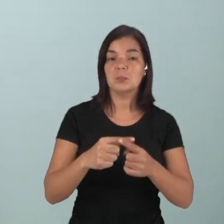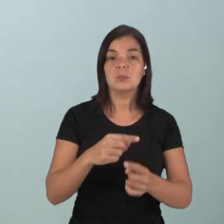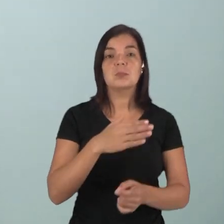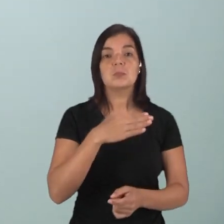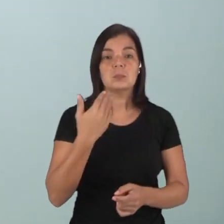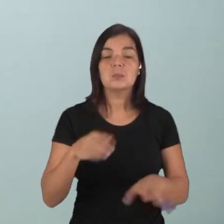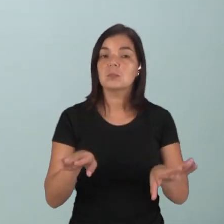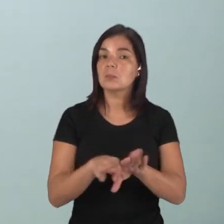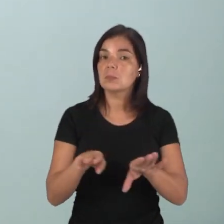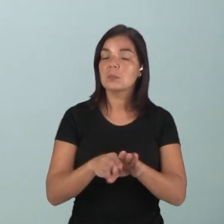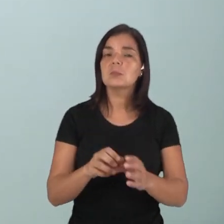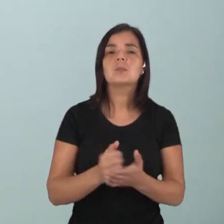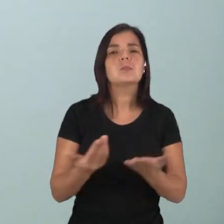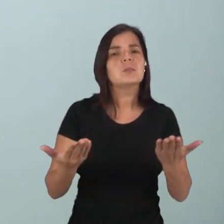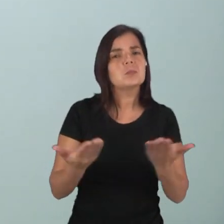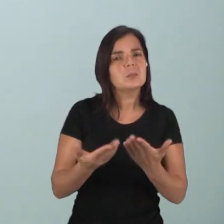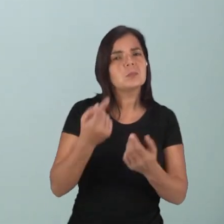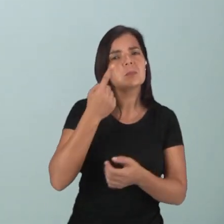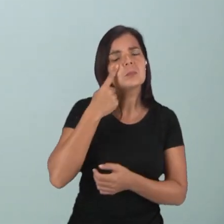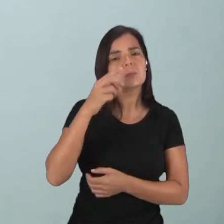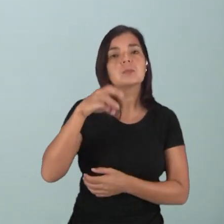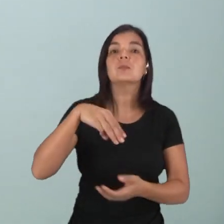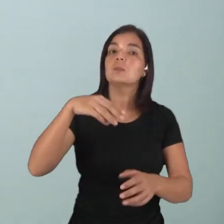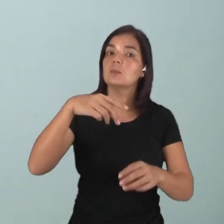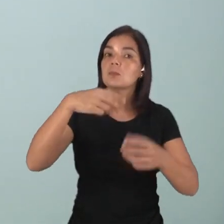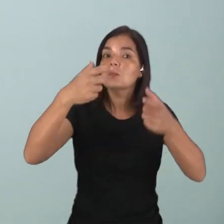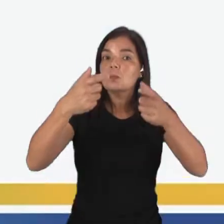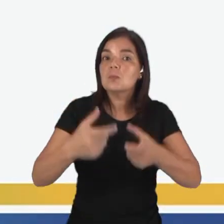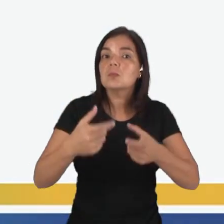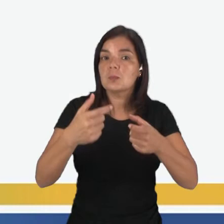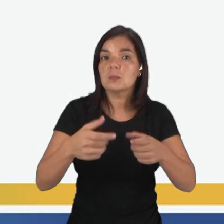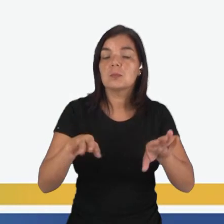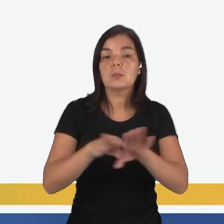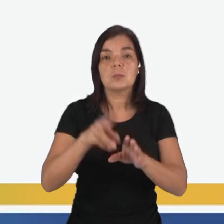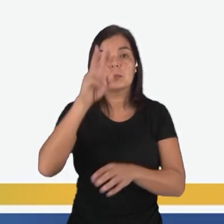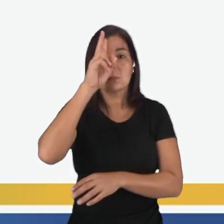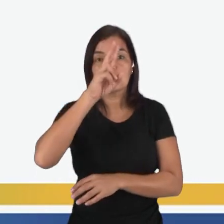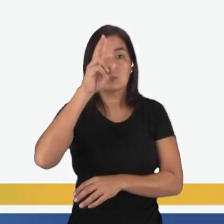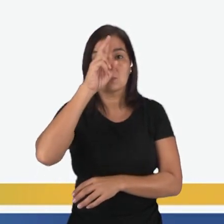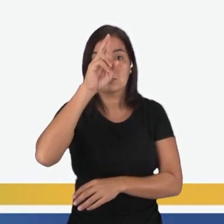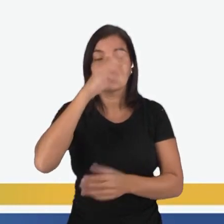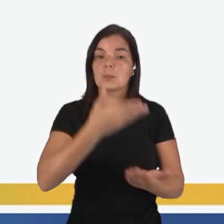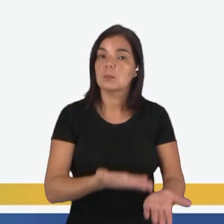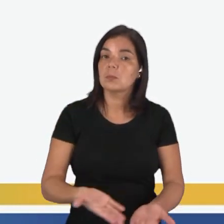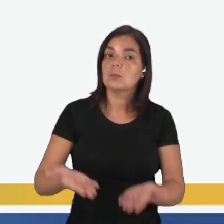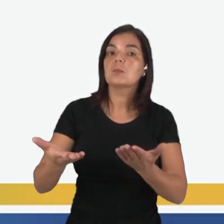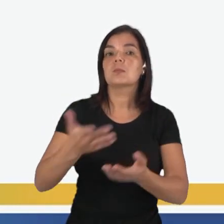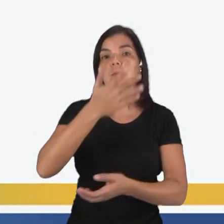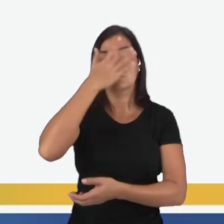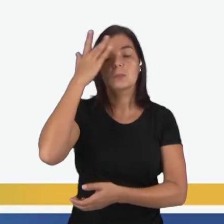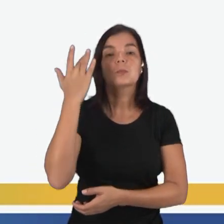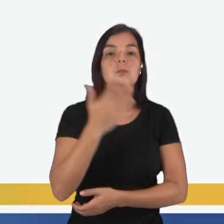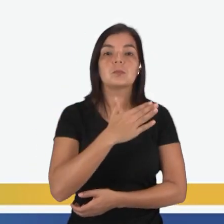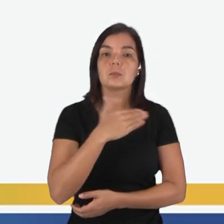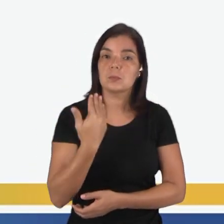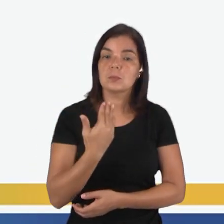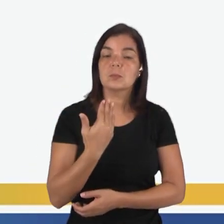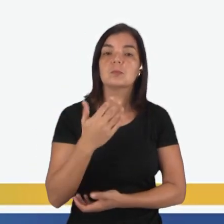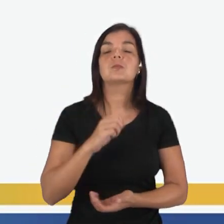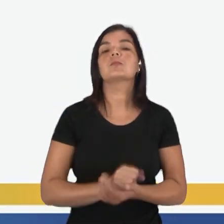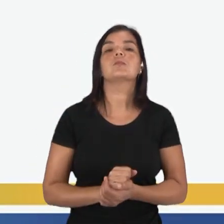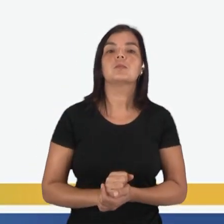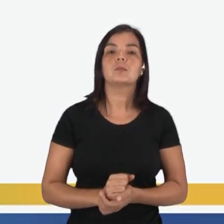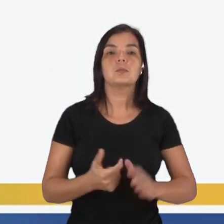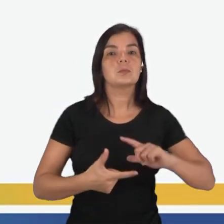evento, e hoje tem um memorial lá feito, né, em homenagem a essas vítimas que foram vítimas de